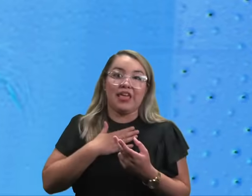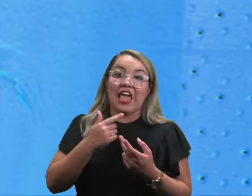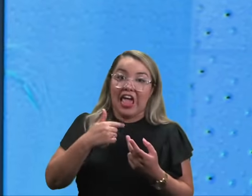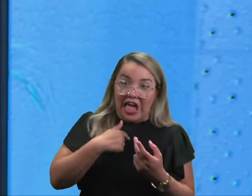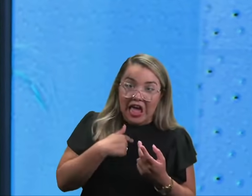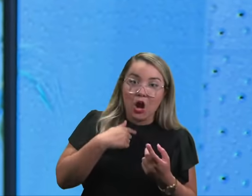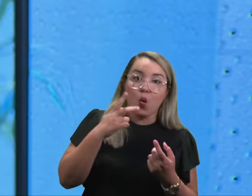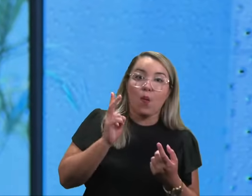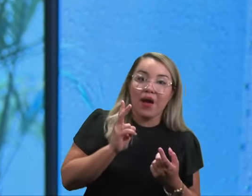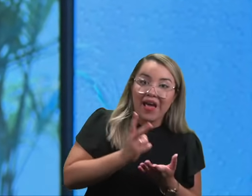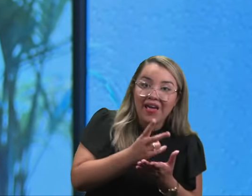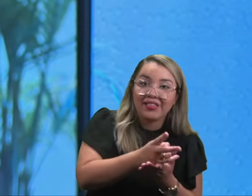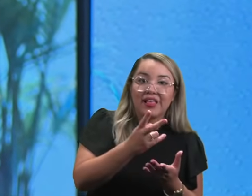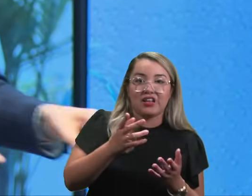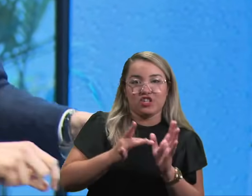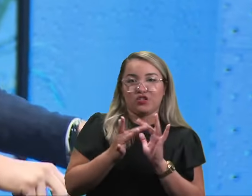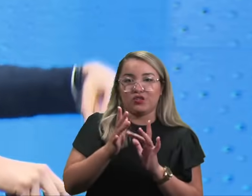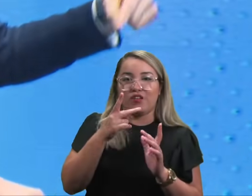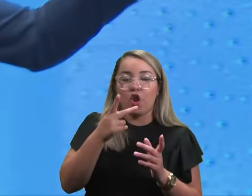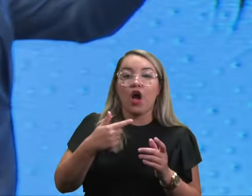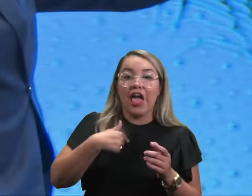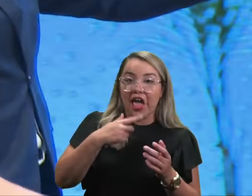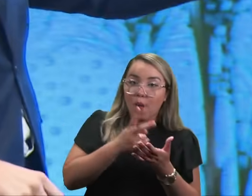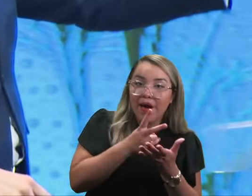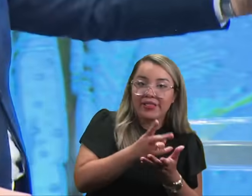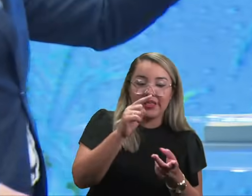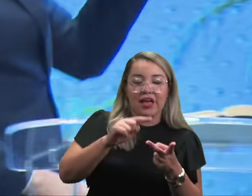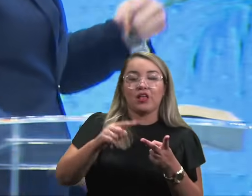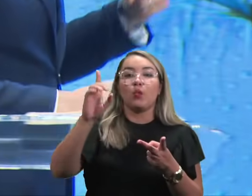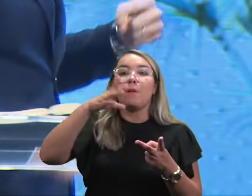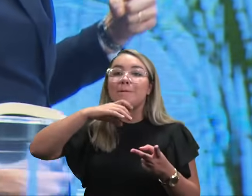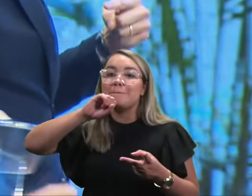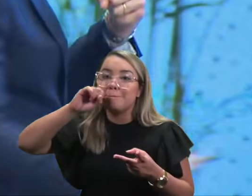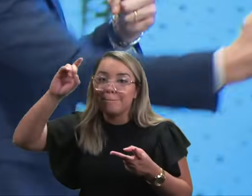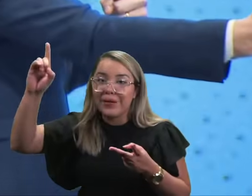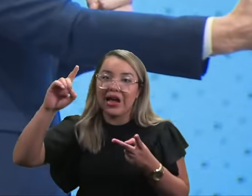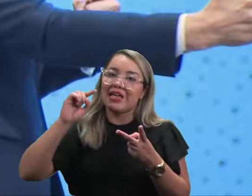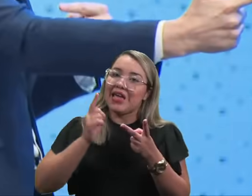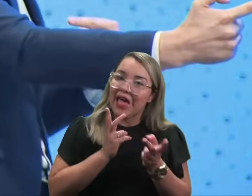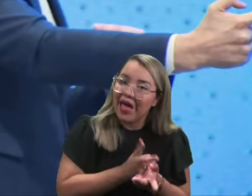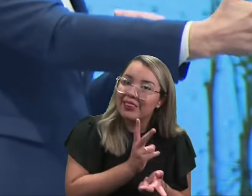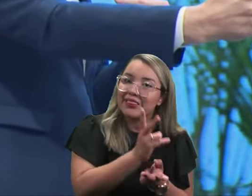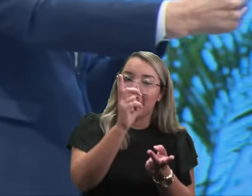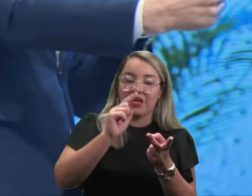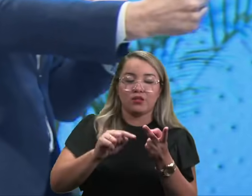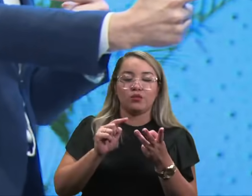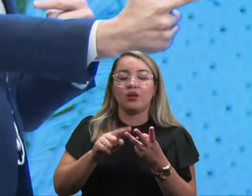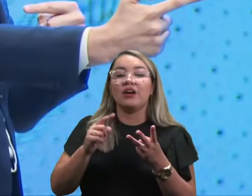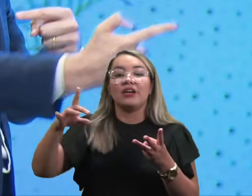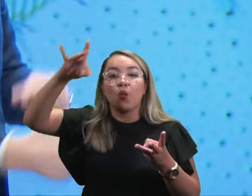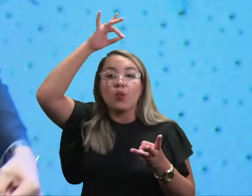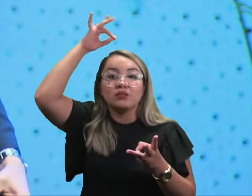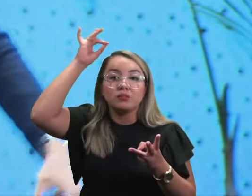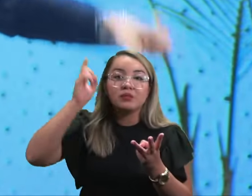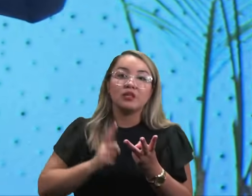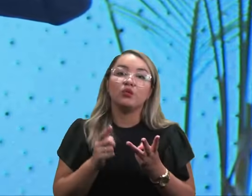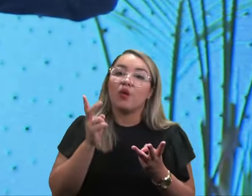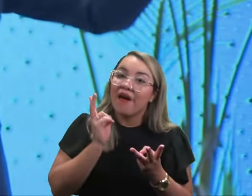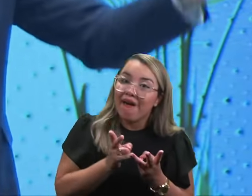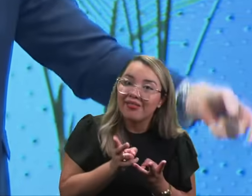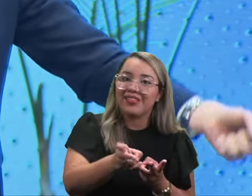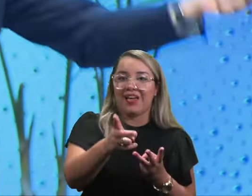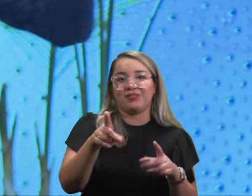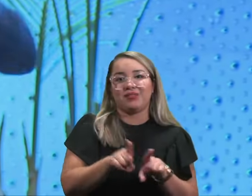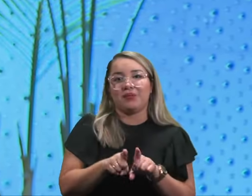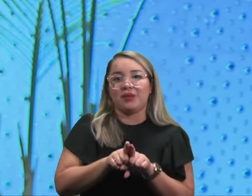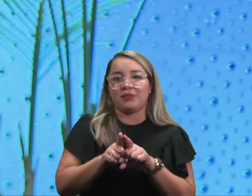eterno, eis que eu vou enviar eterno comigo. Assim como o Pai é incriado, eu sou incriado, eis que eu vou enviar também é incriado como eu. Assim como o Pai é